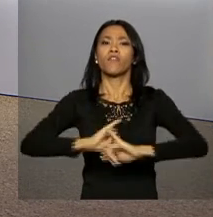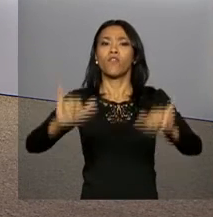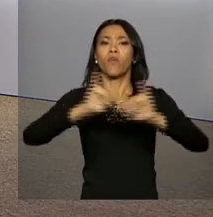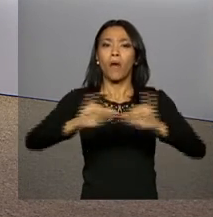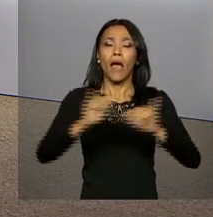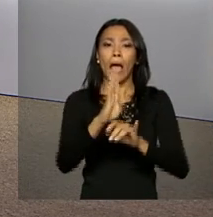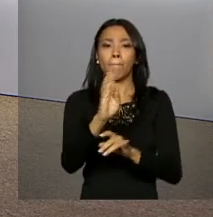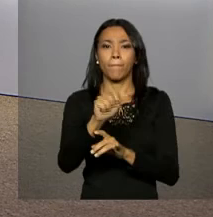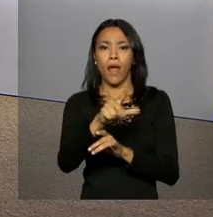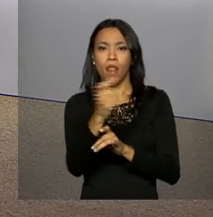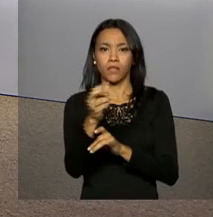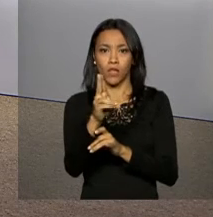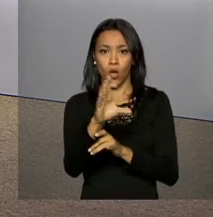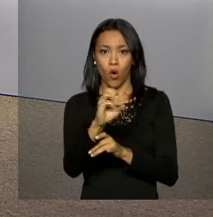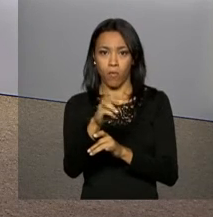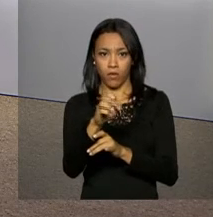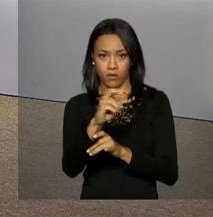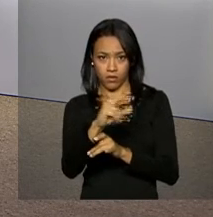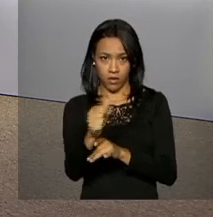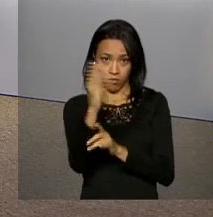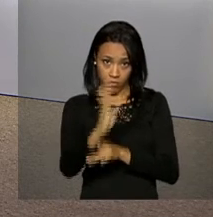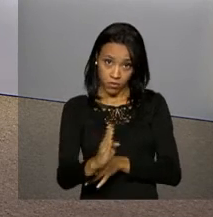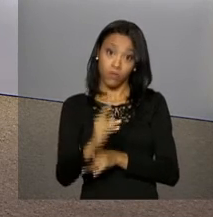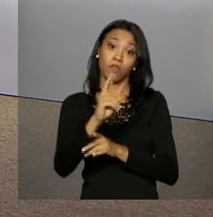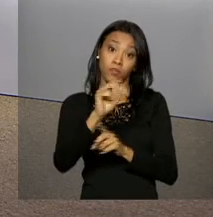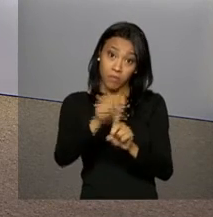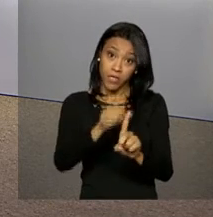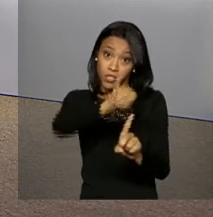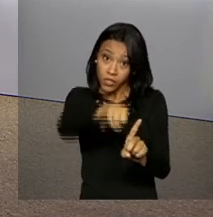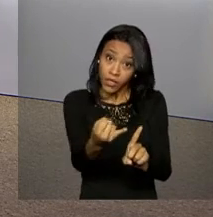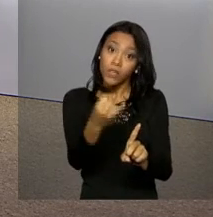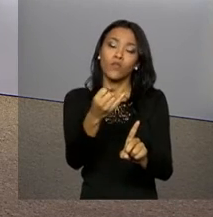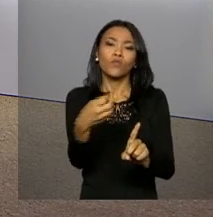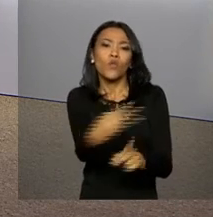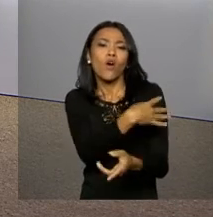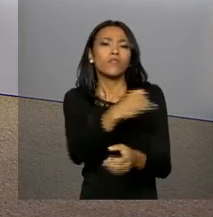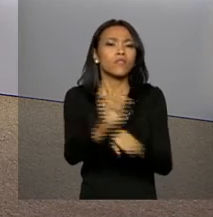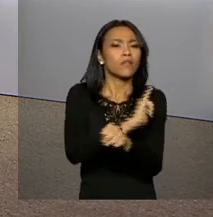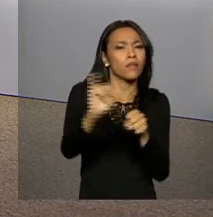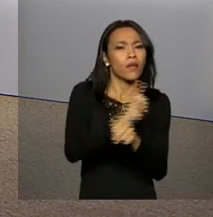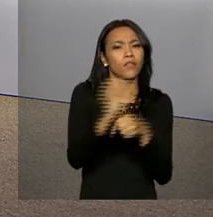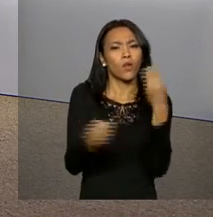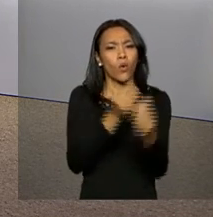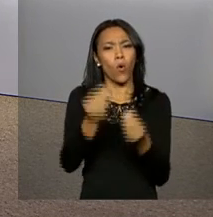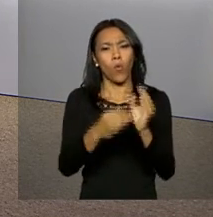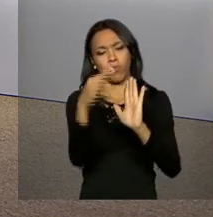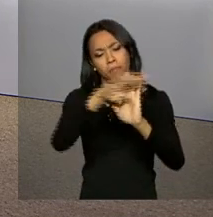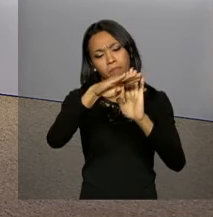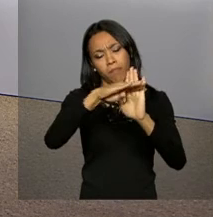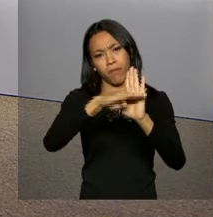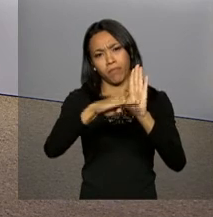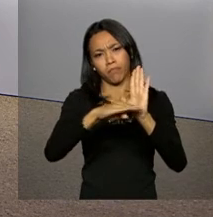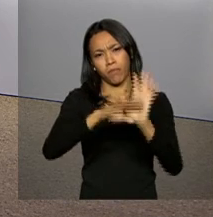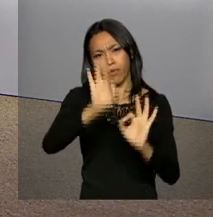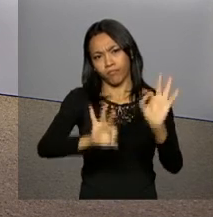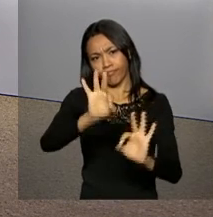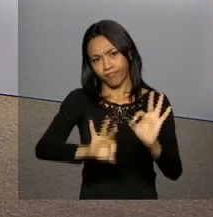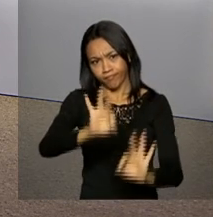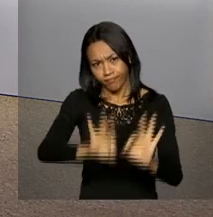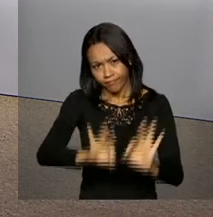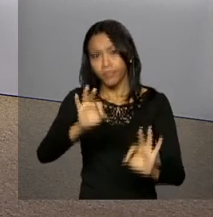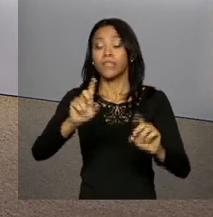Brasileira do mês de janeiro. Os dados foram analisados sob nova metodologia, que é a classificação por grandes categorias econômicas,